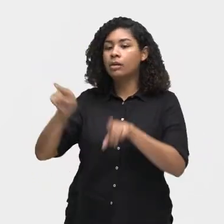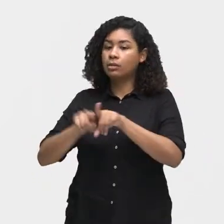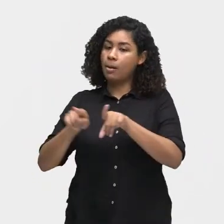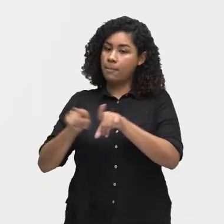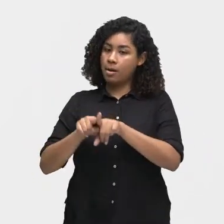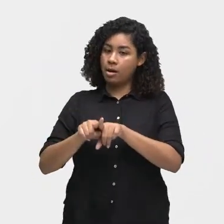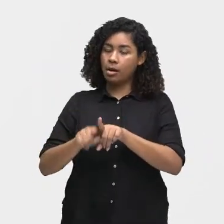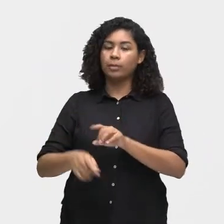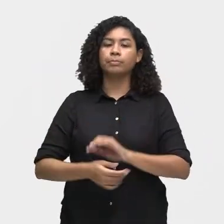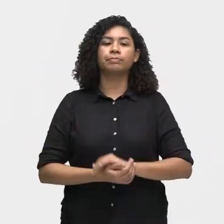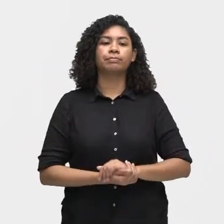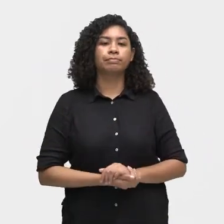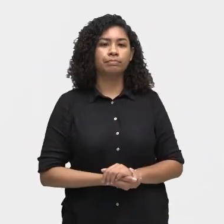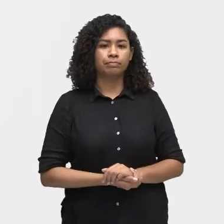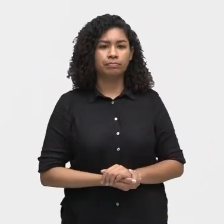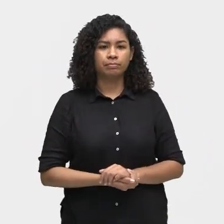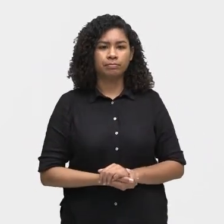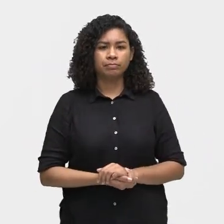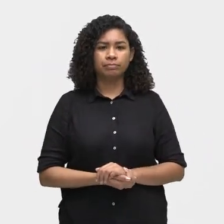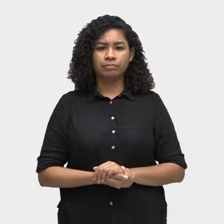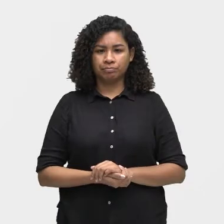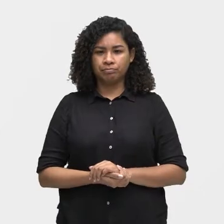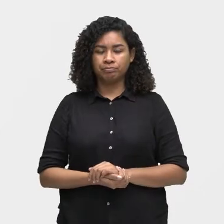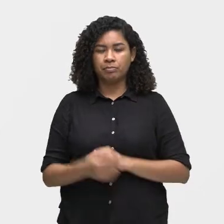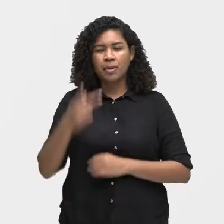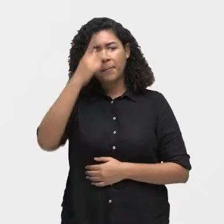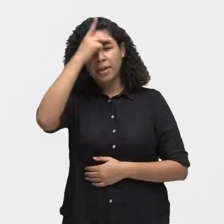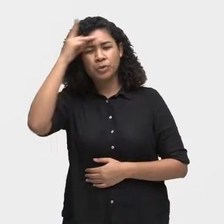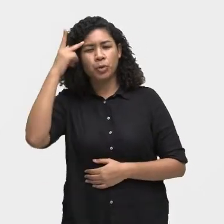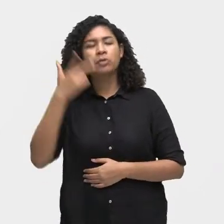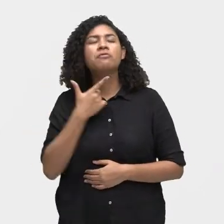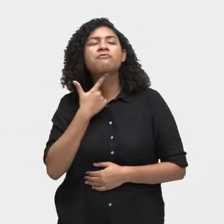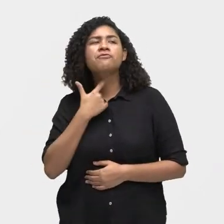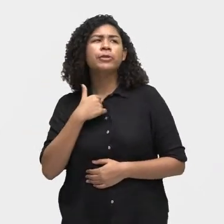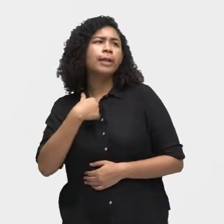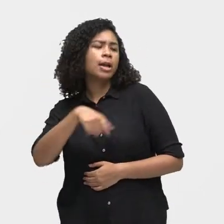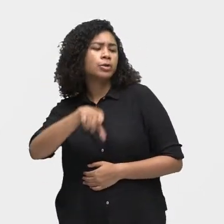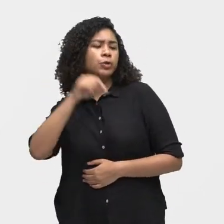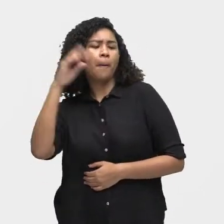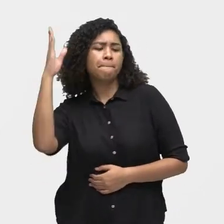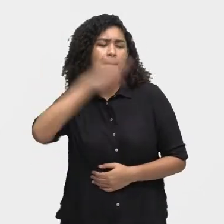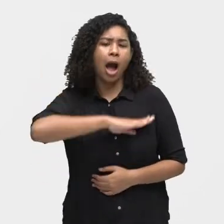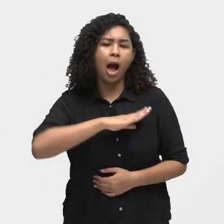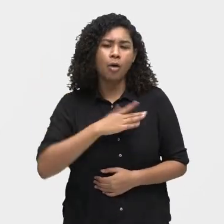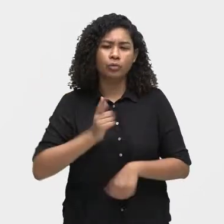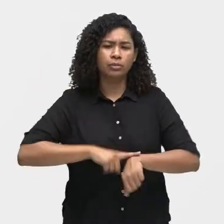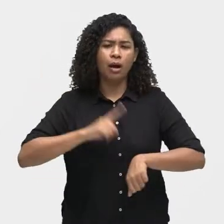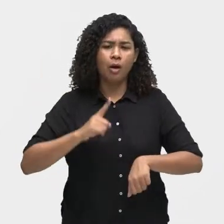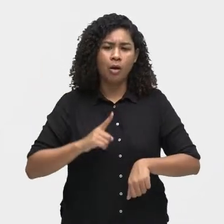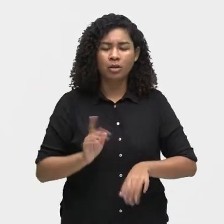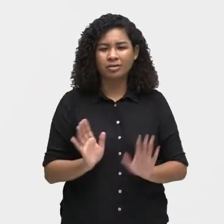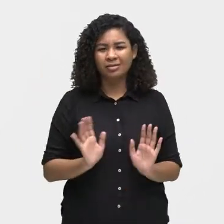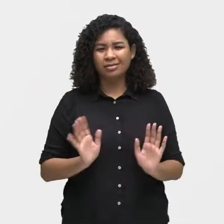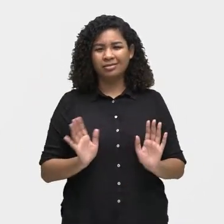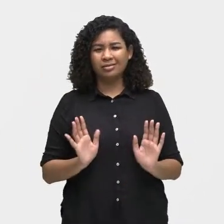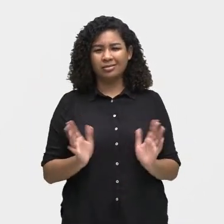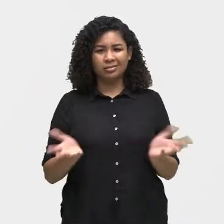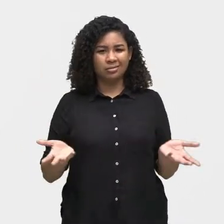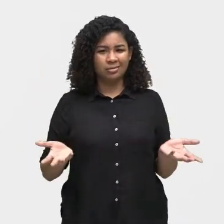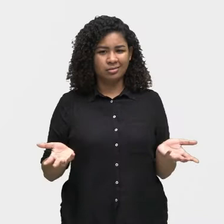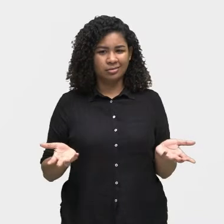Ninguém pratica o mal deliberadamente. Ninguém, na verdade, faz o mal por